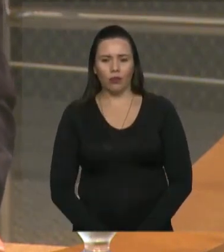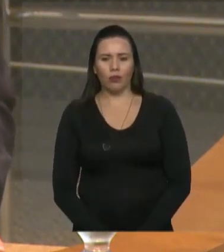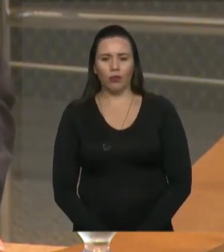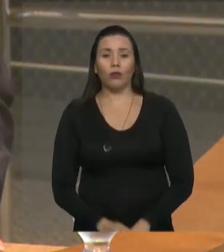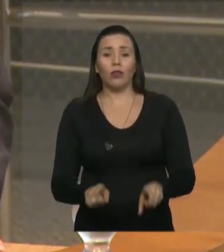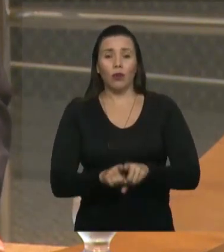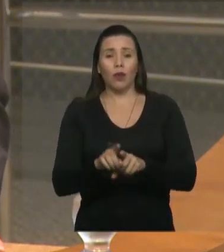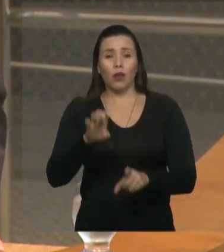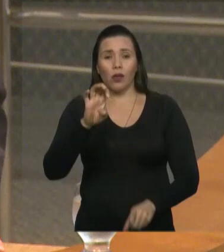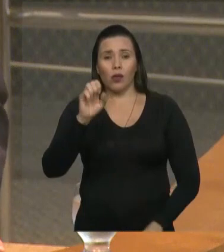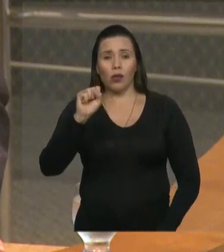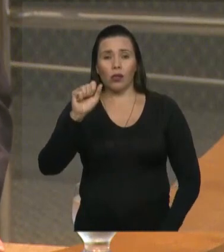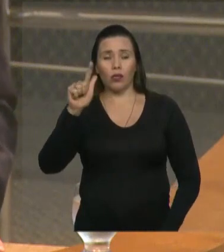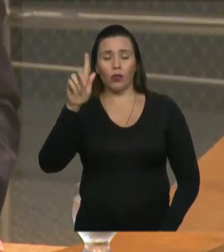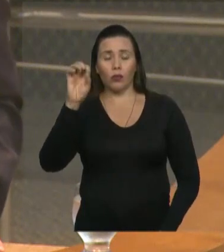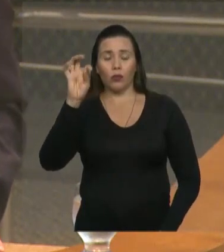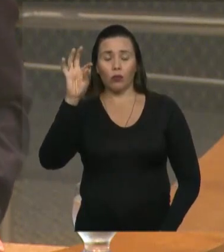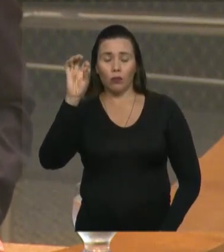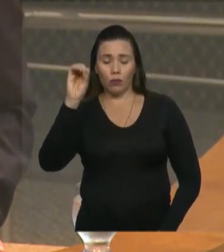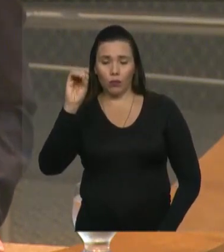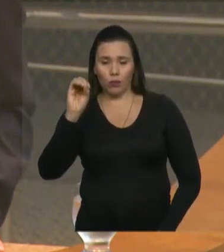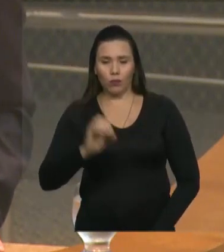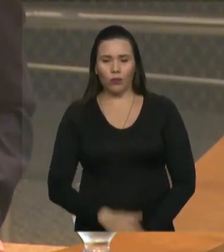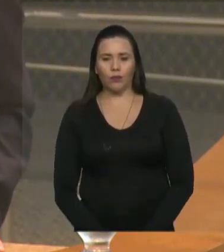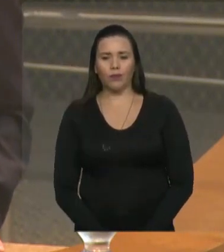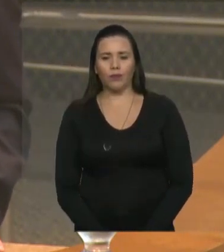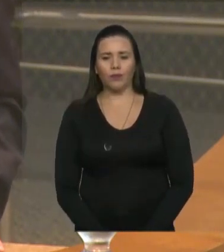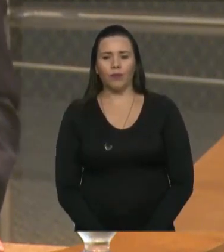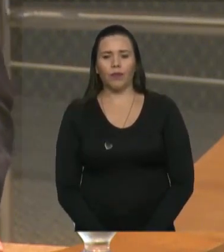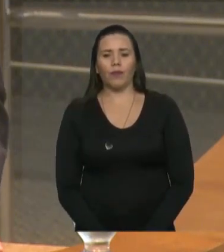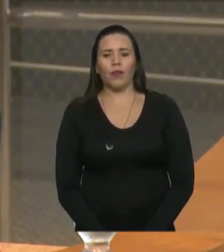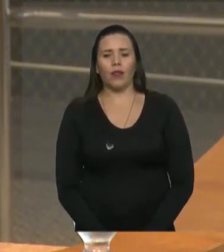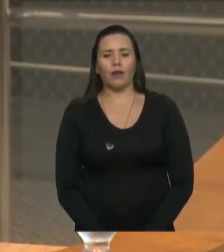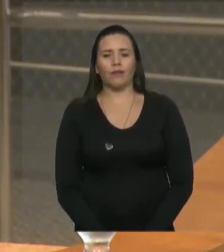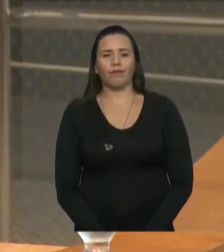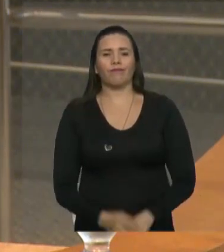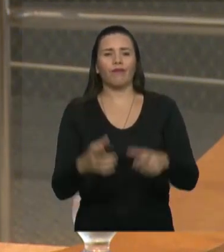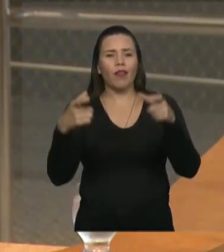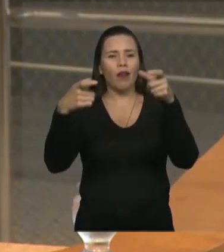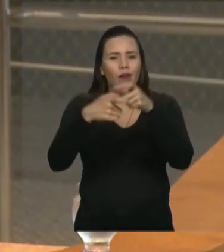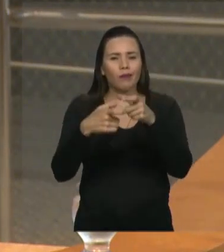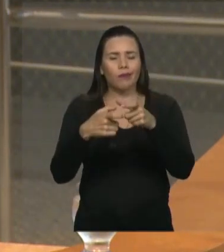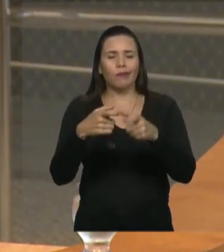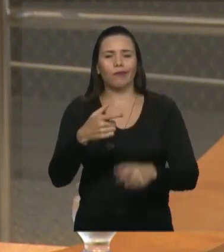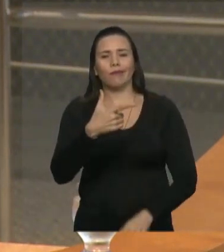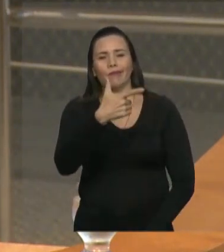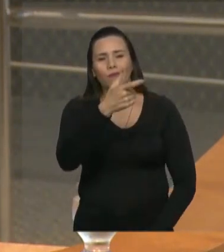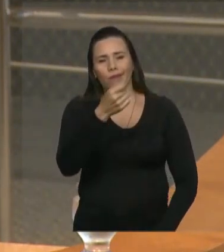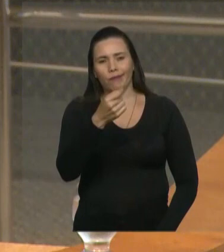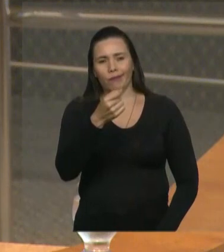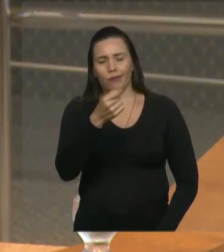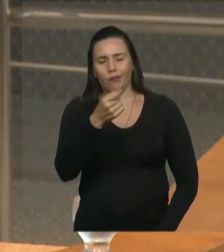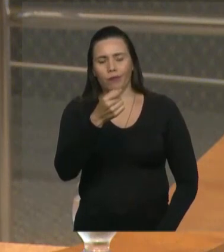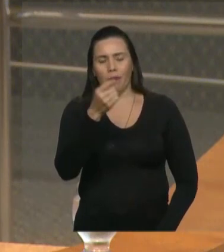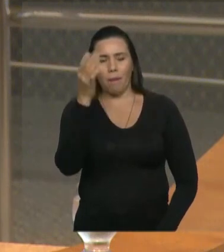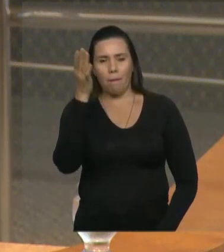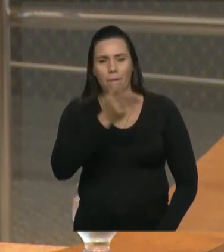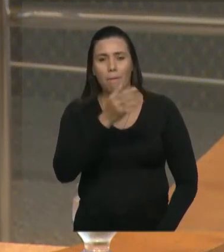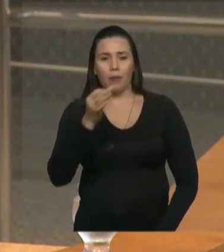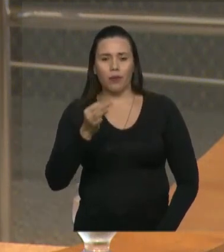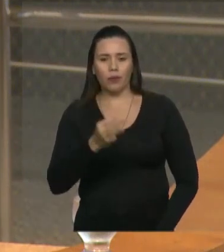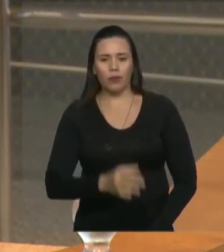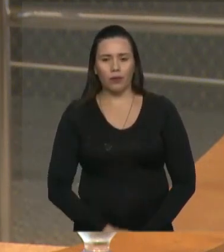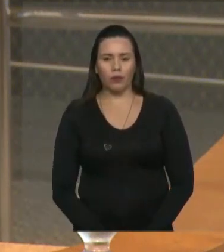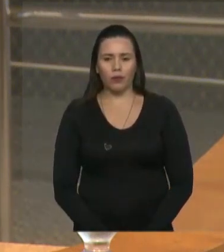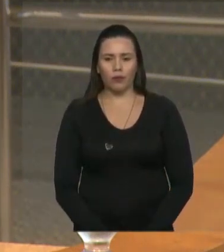de 4.451 para 3.560, menos 20%. Sinal da falência e da